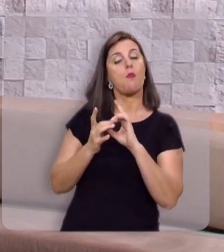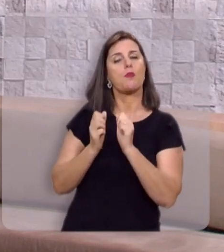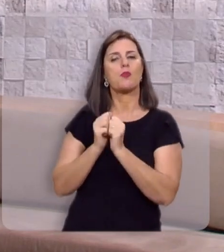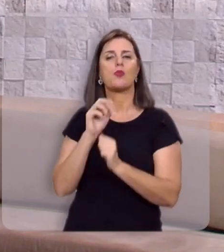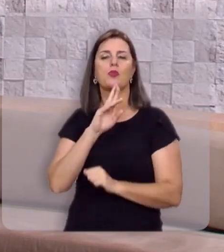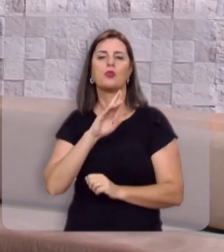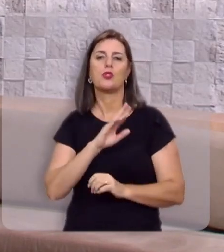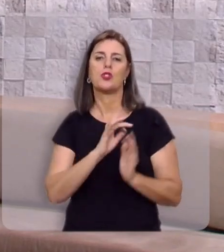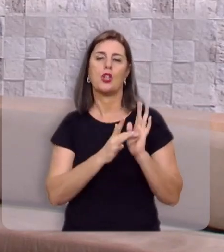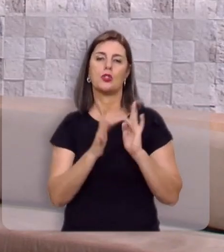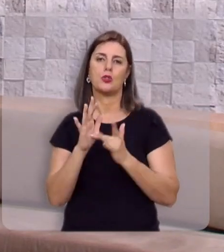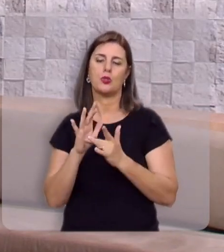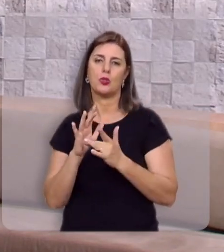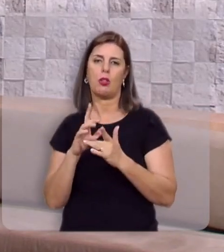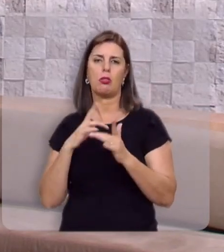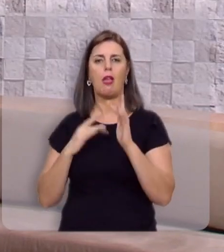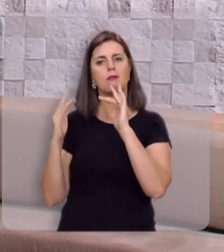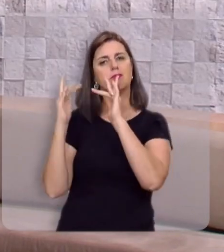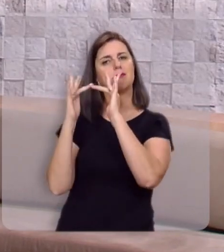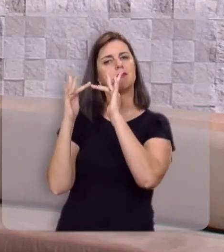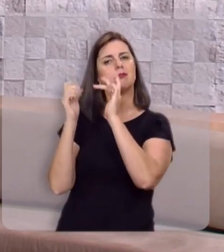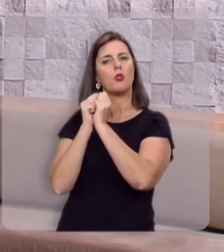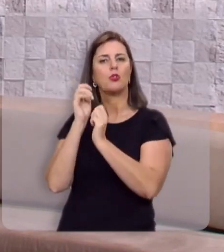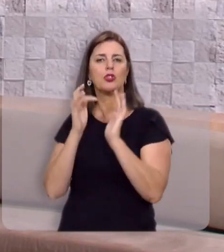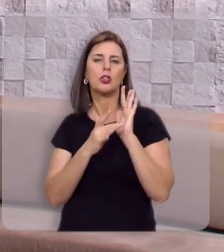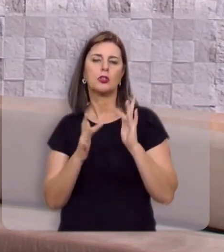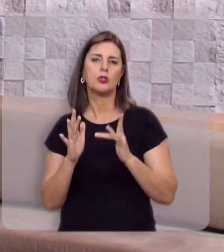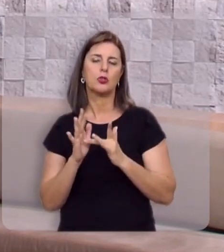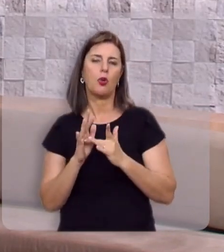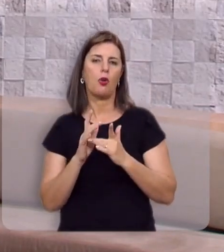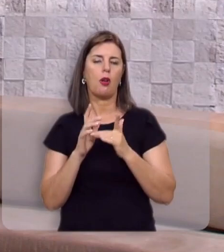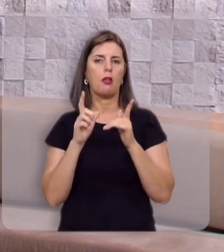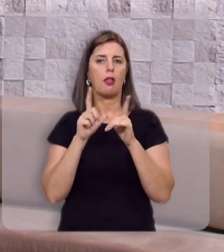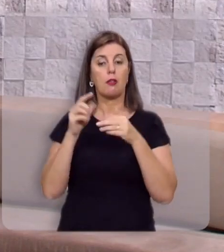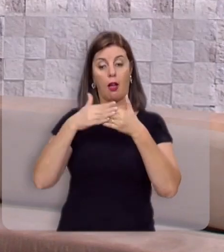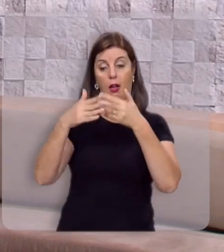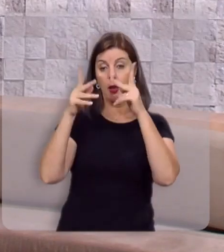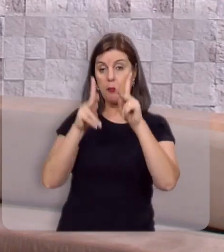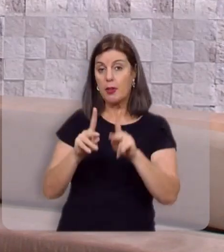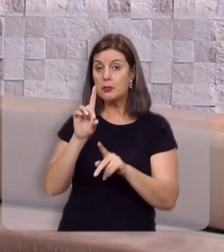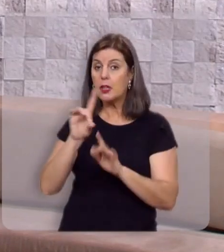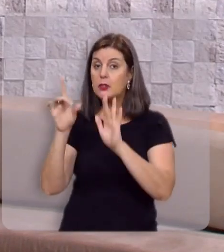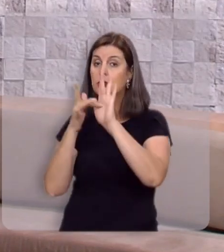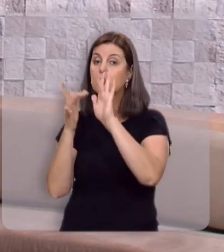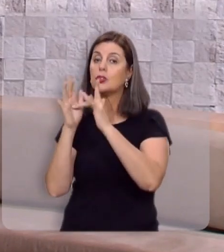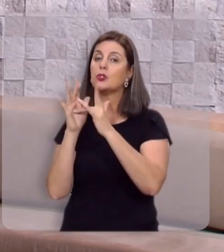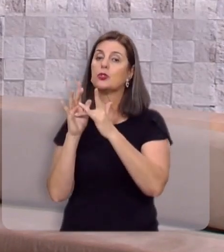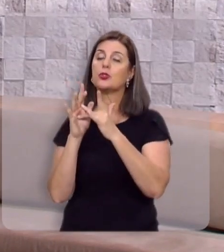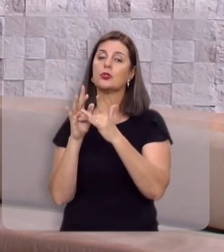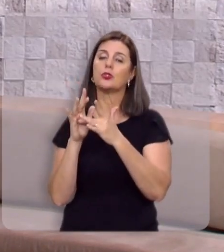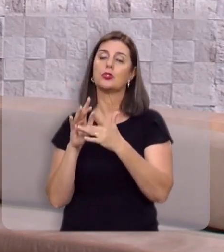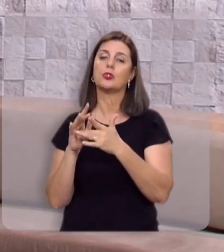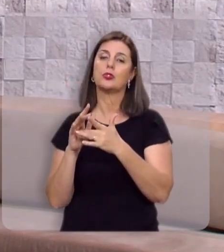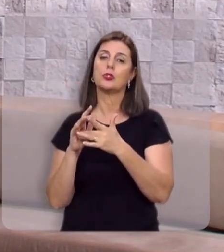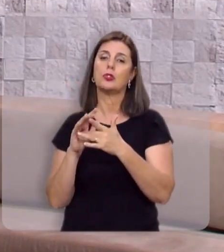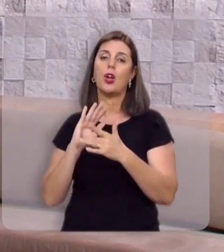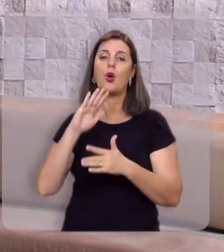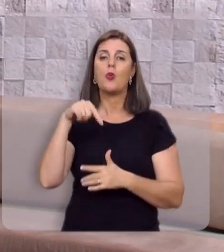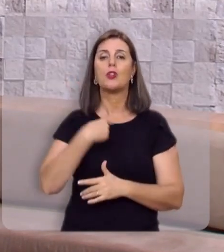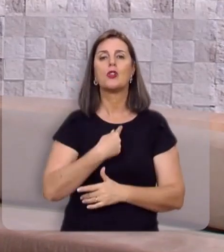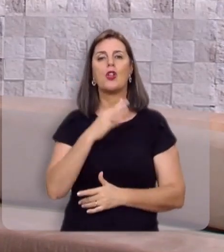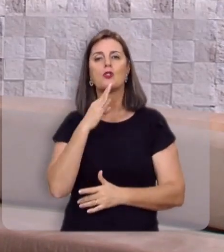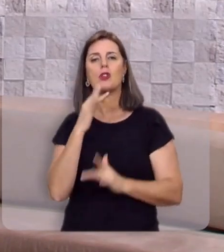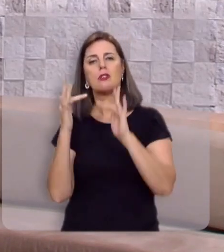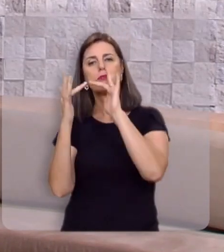com Jesus, é termos intimidade com Jesus, é estarmos na presença de Jesus. É quando